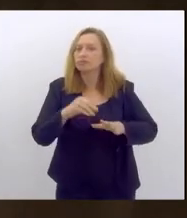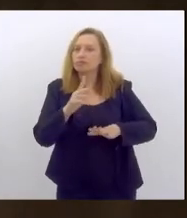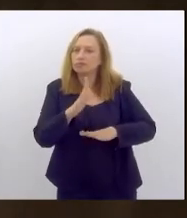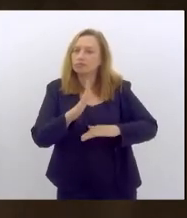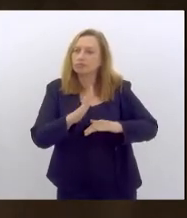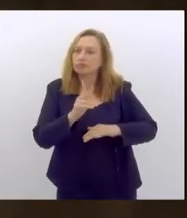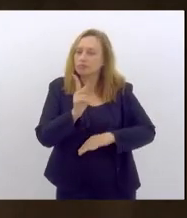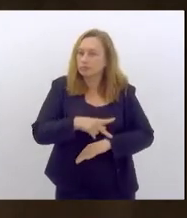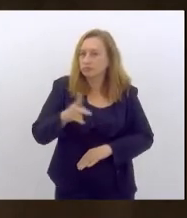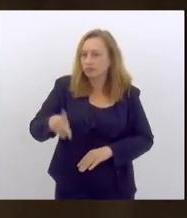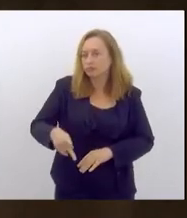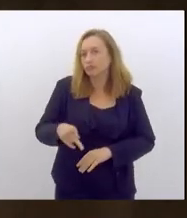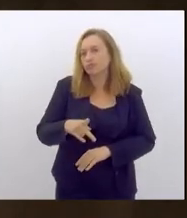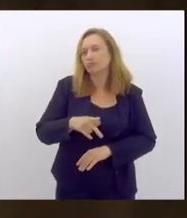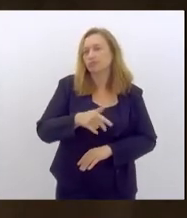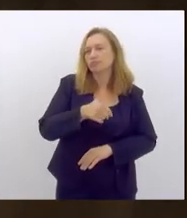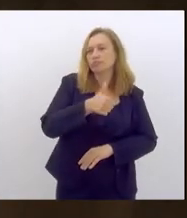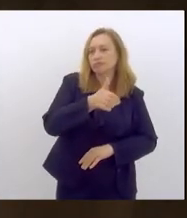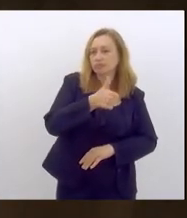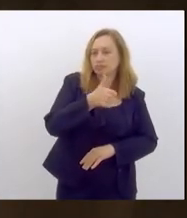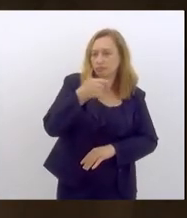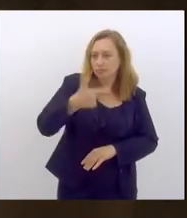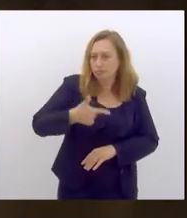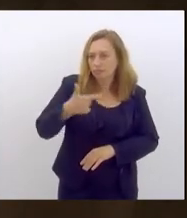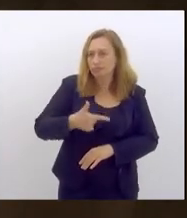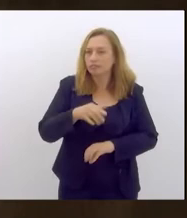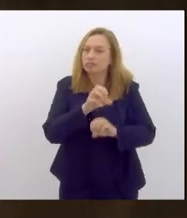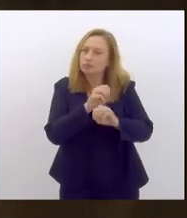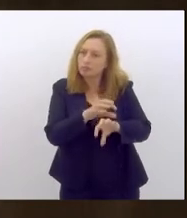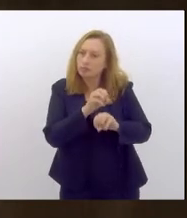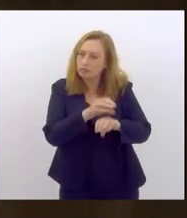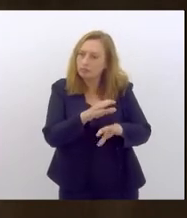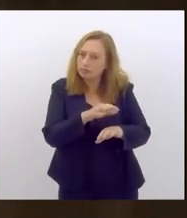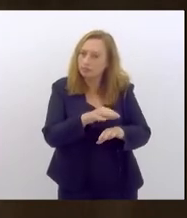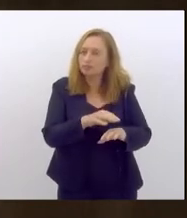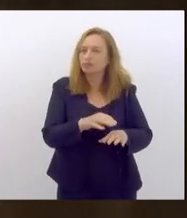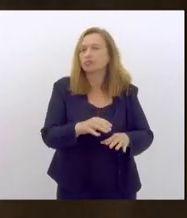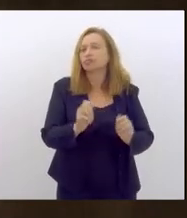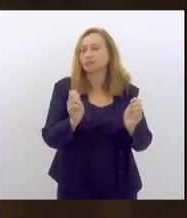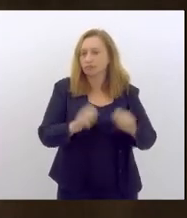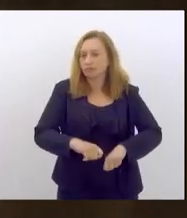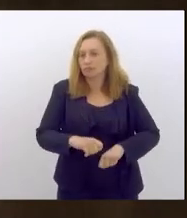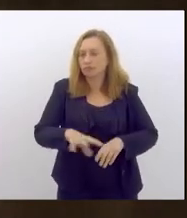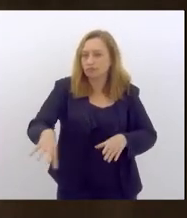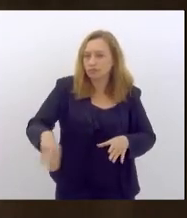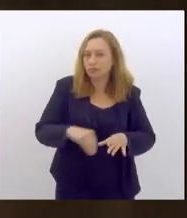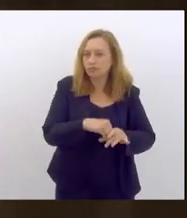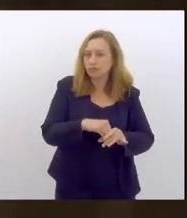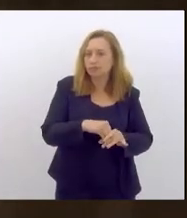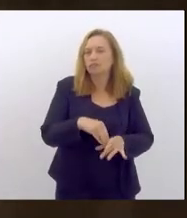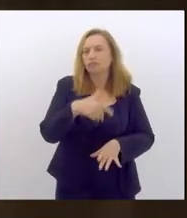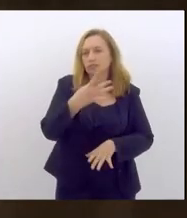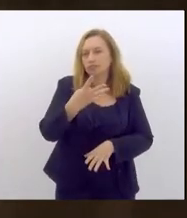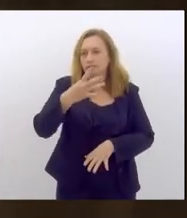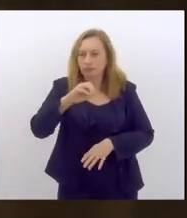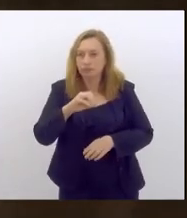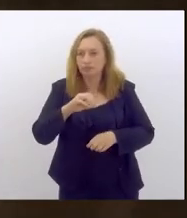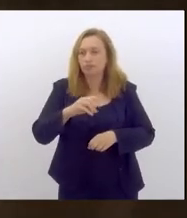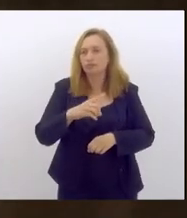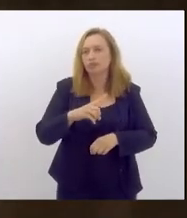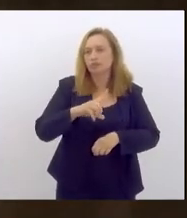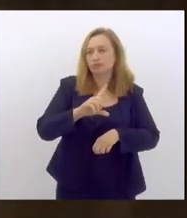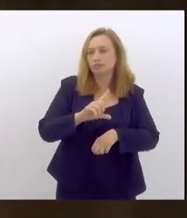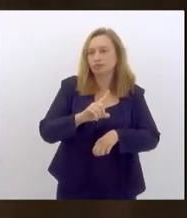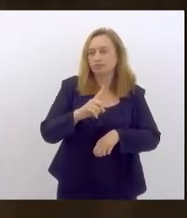professores DOCS 2 na rede estadual de educação, que agora tem a possibilidade de migrar para 40 horas, se